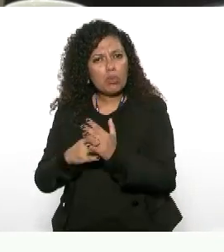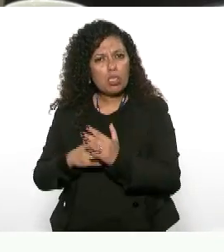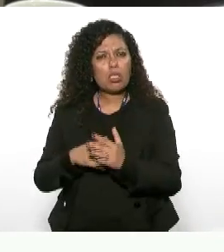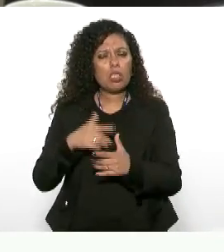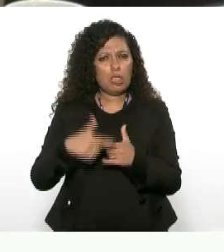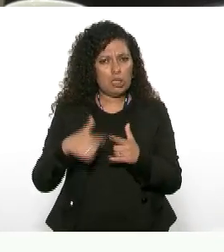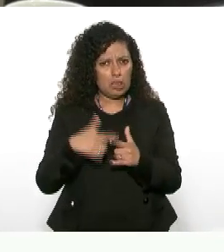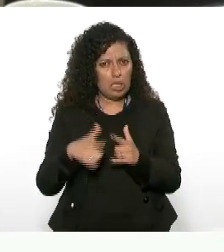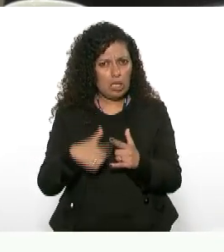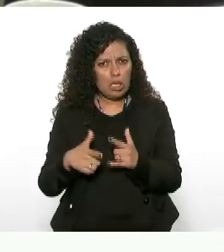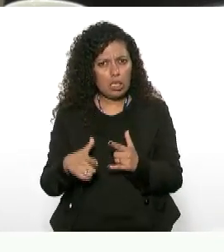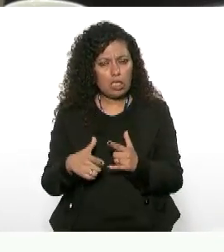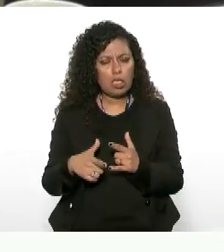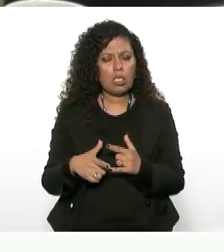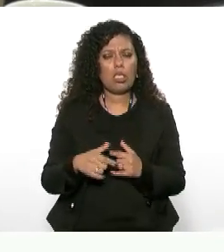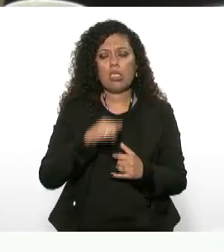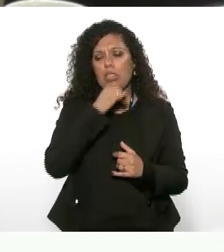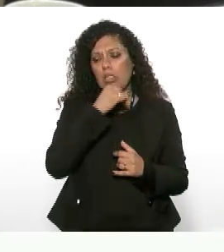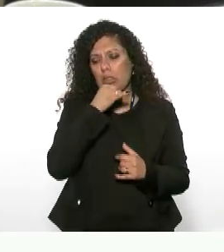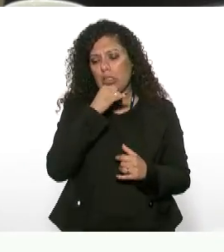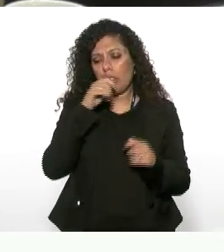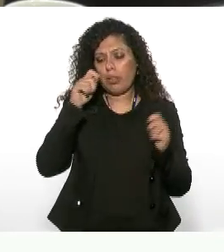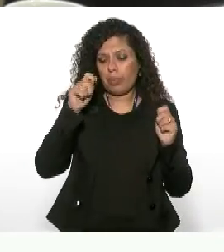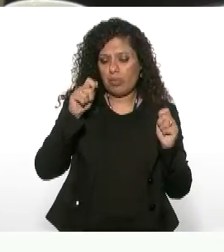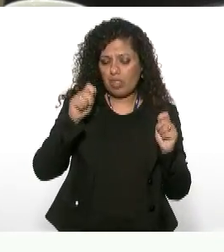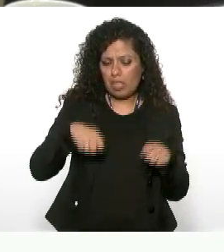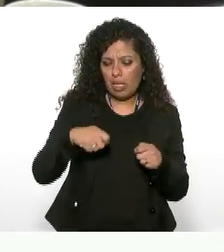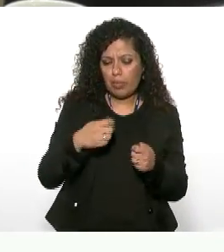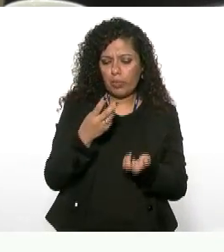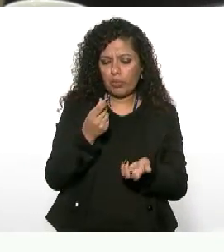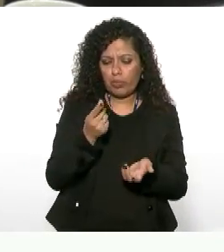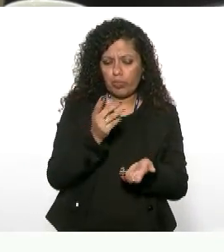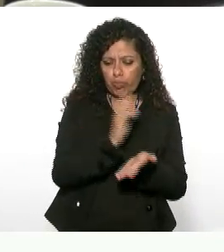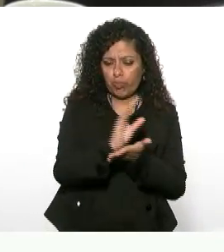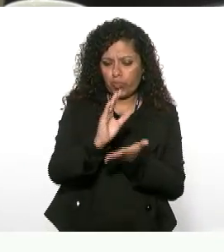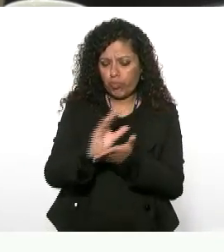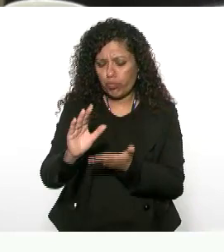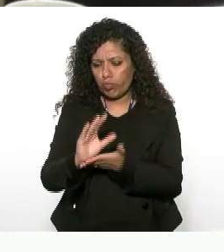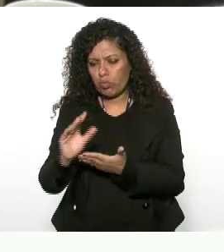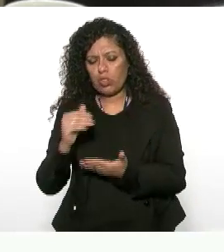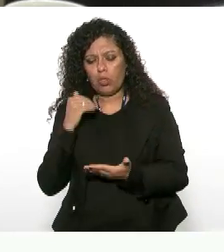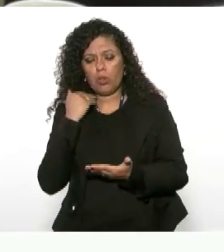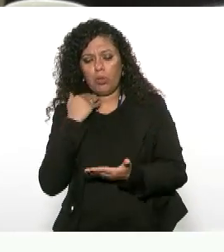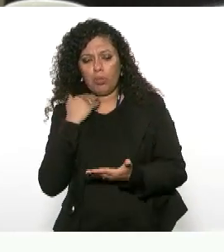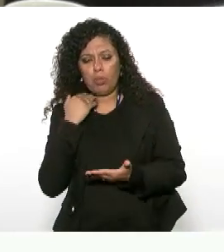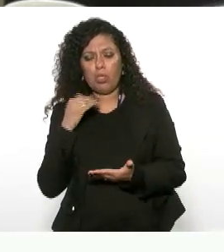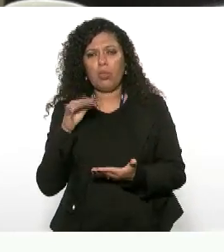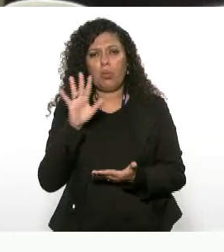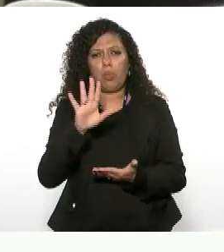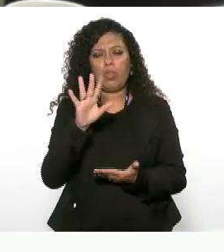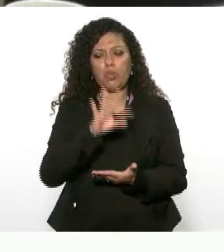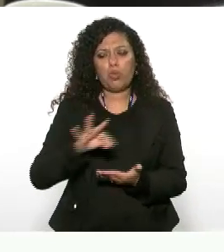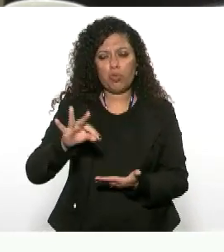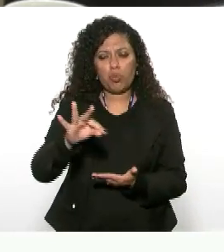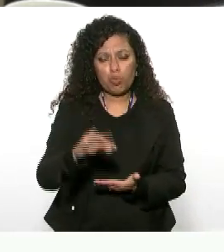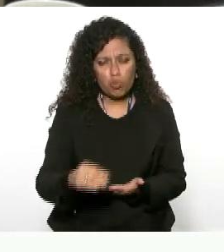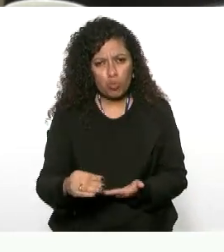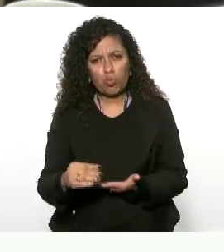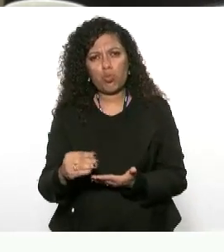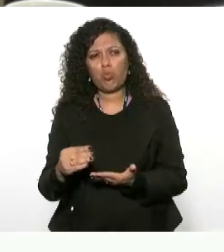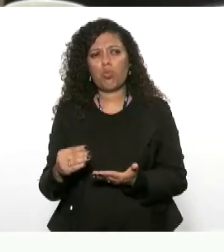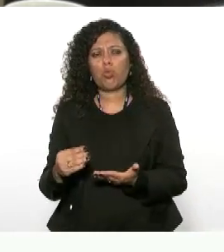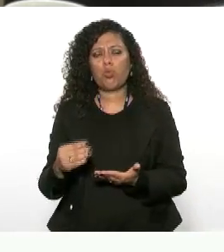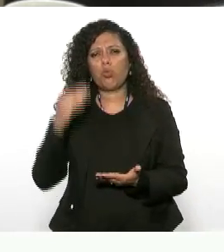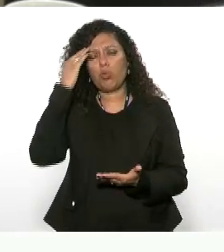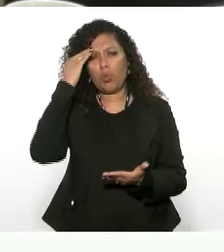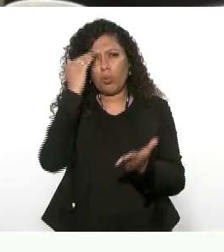e se é possível, por exemplo, ter o fundo e não está cumprindo todas as prerrogativas,